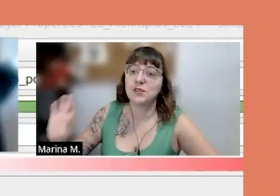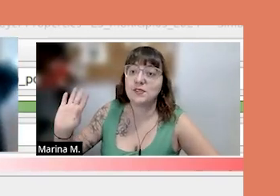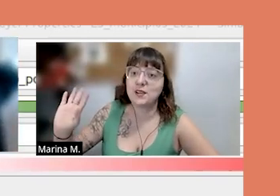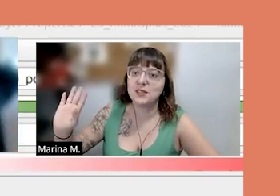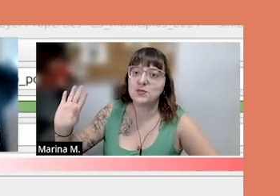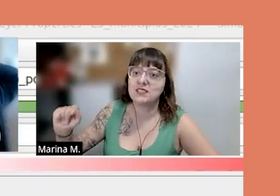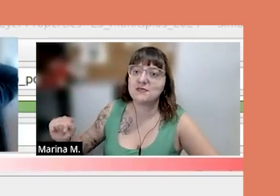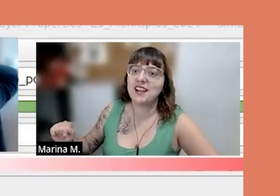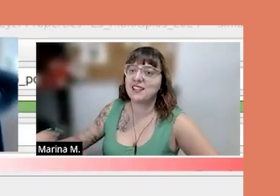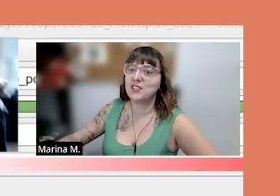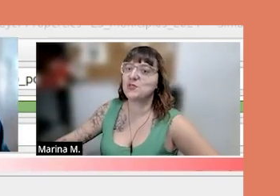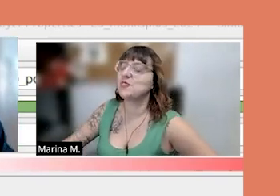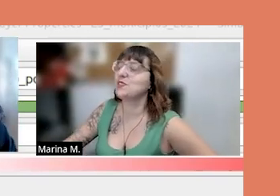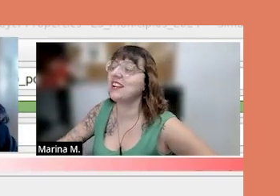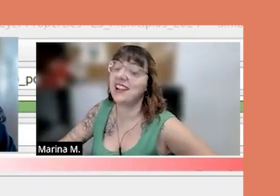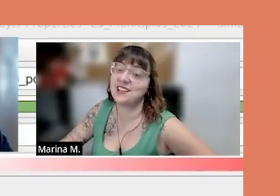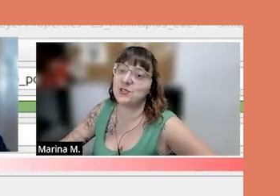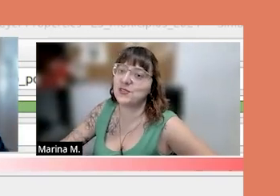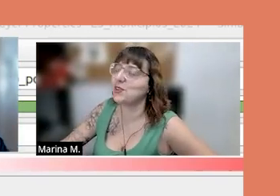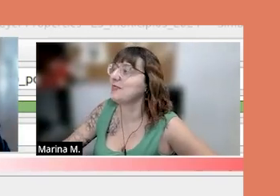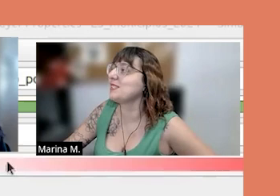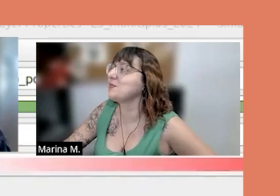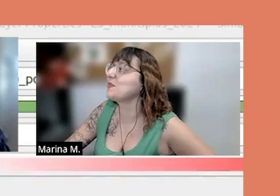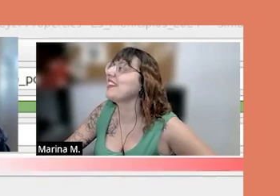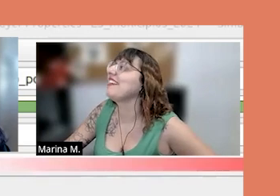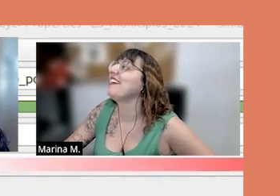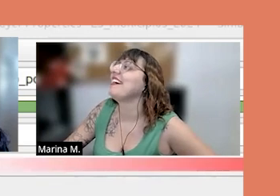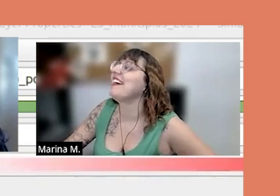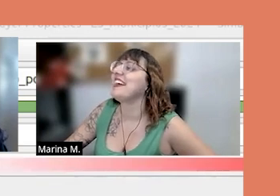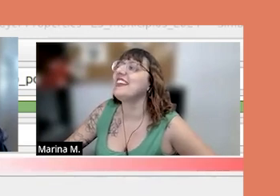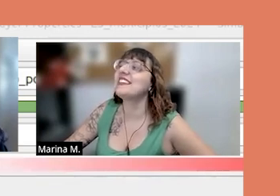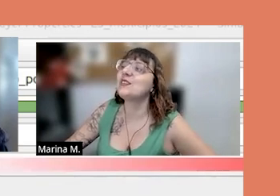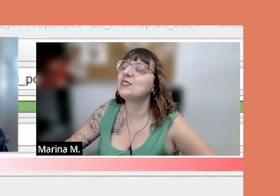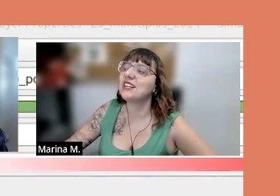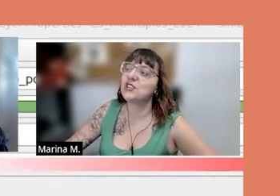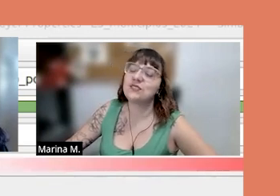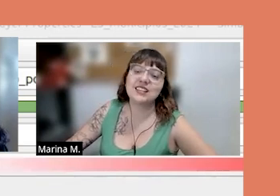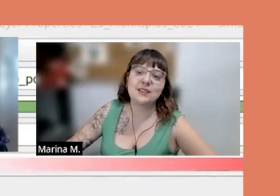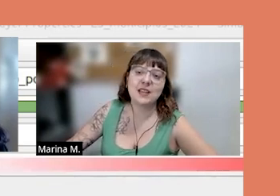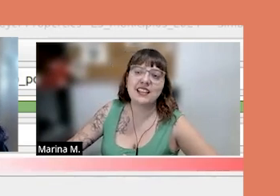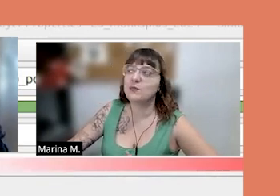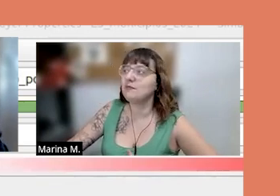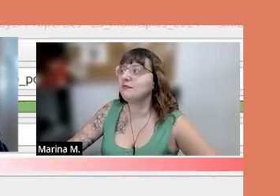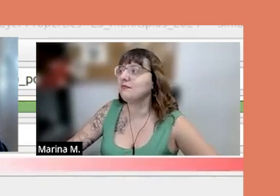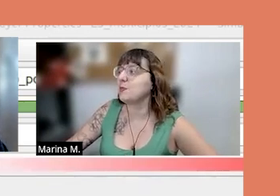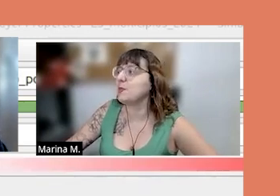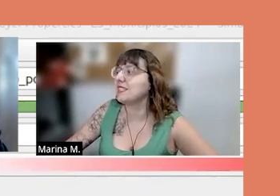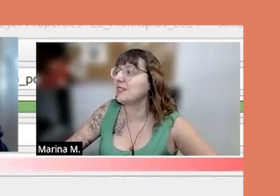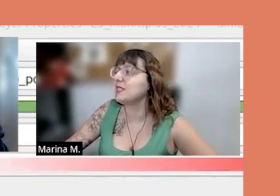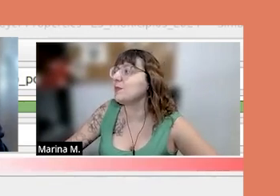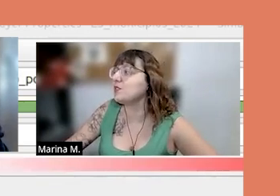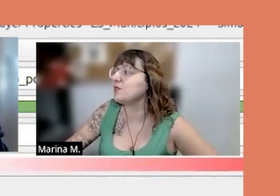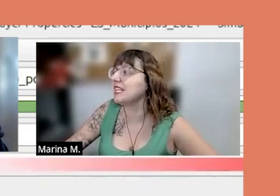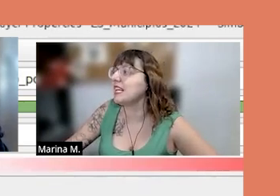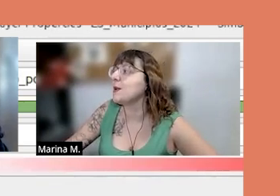Eu só fiquei com medo de ter falado a região de Vitória, é a região de Vitória mesmo. E essa outra região que também tem mais população.